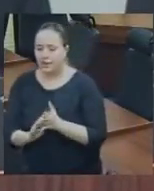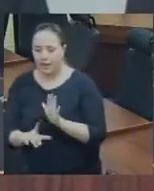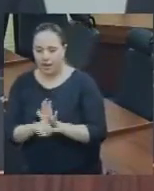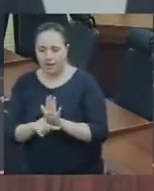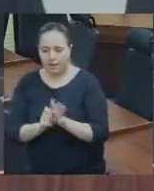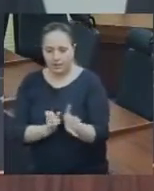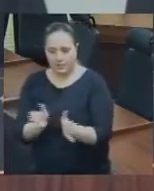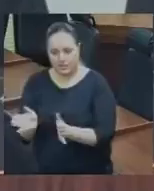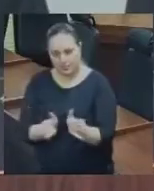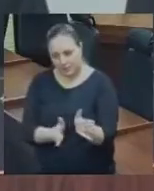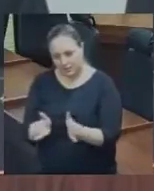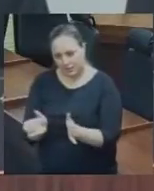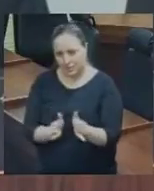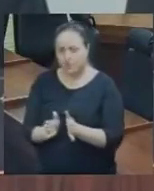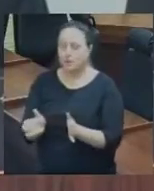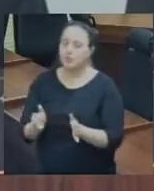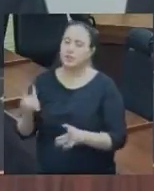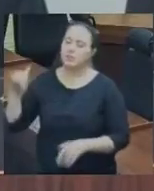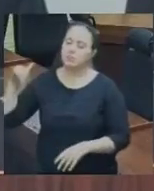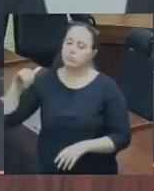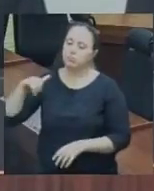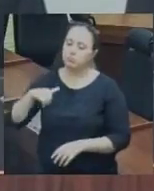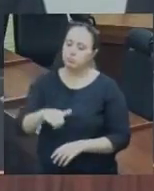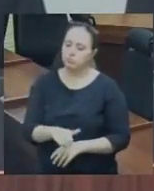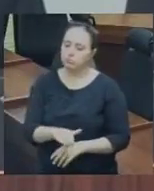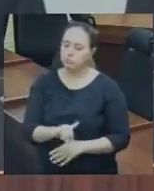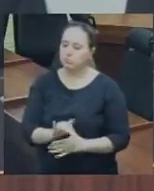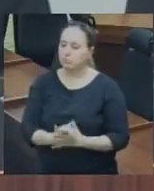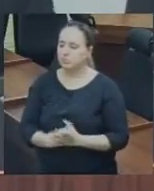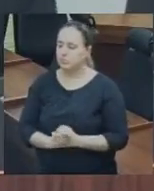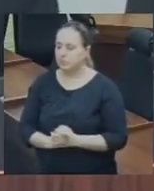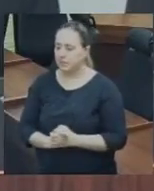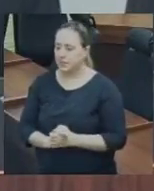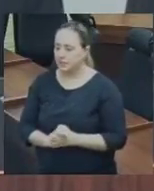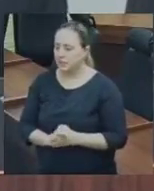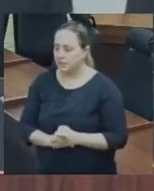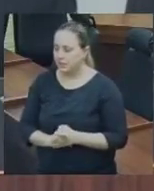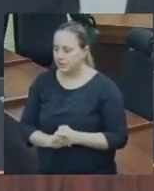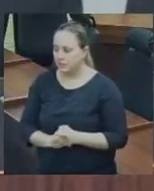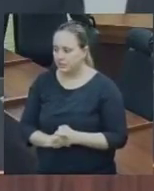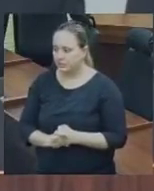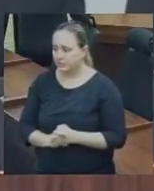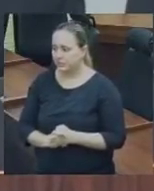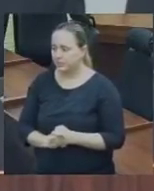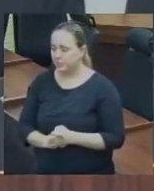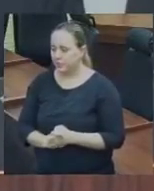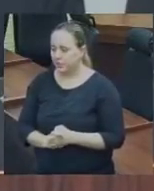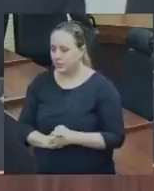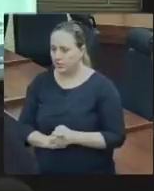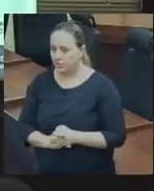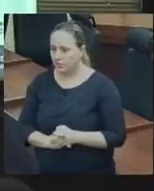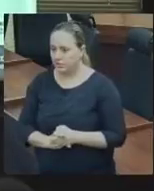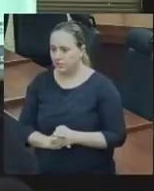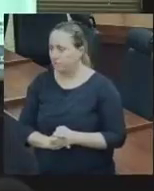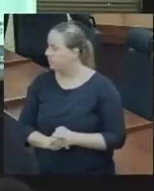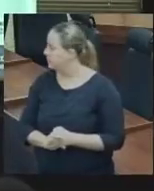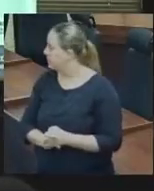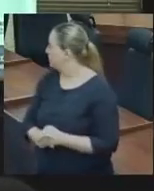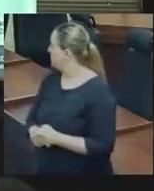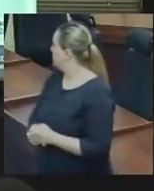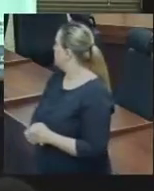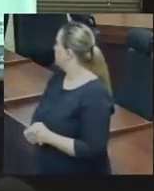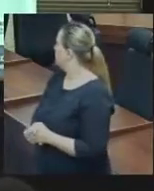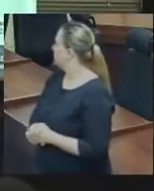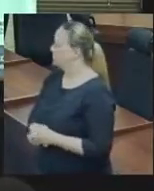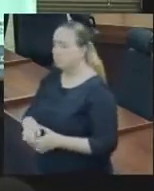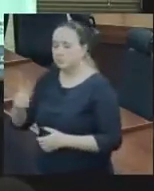acessibilidade no serviço de aviação civil mas muito bem então aqui é